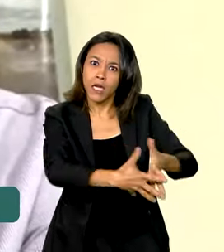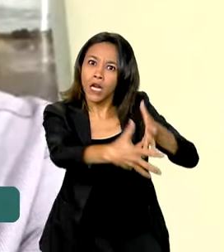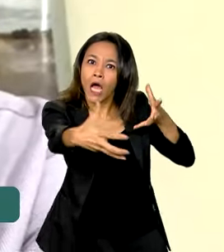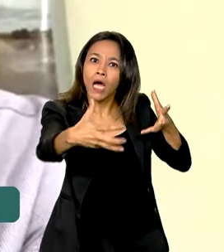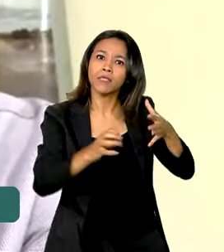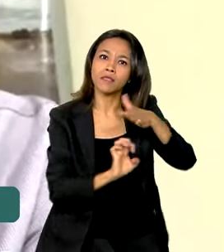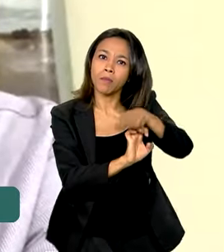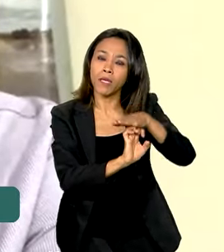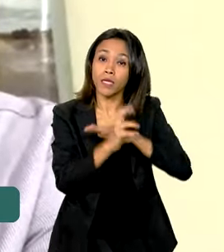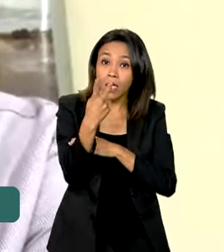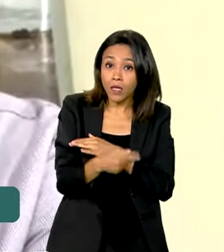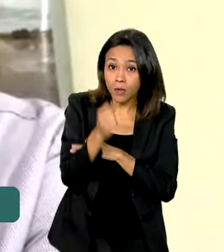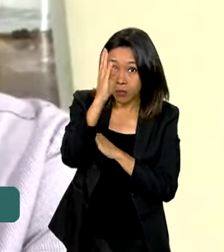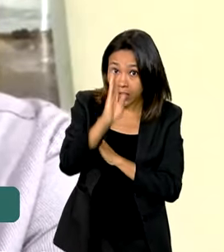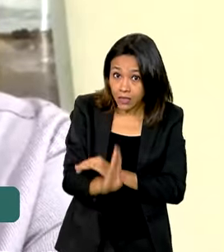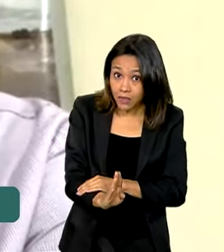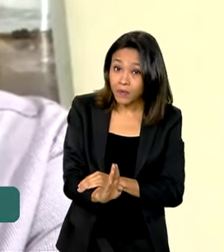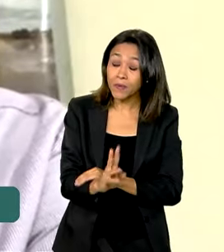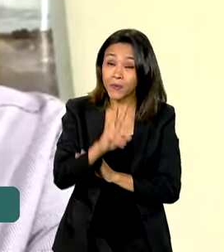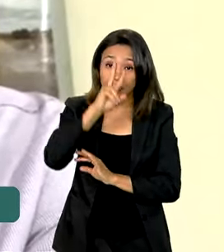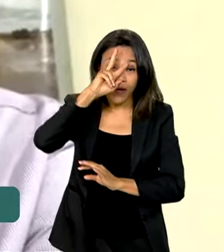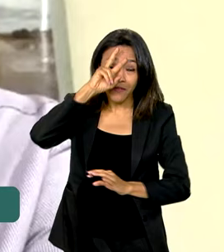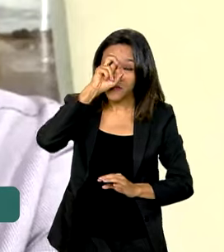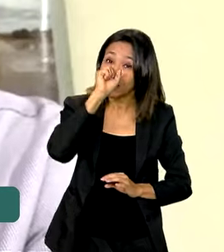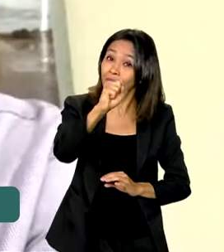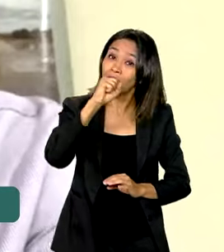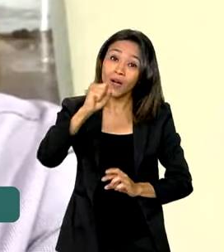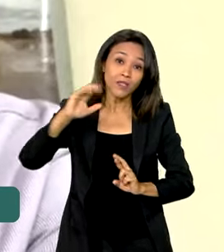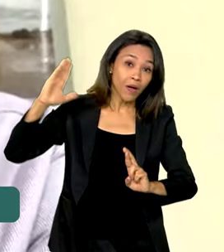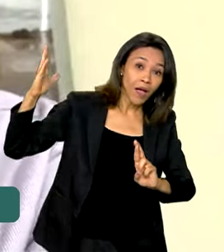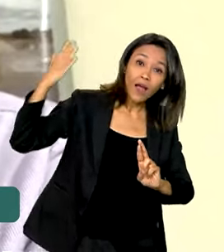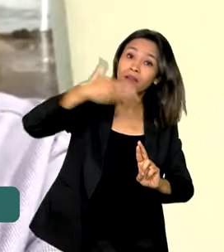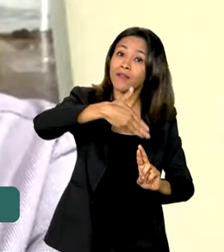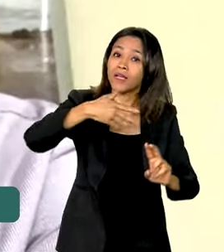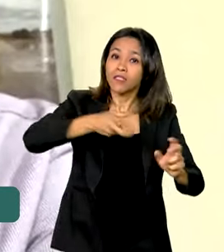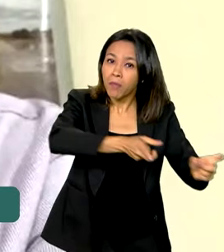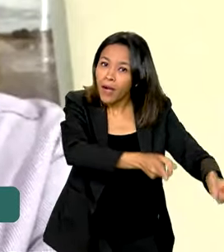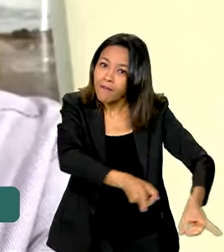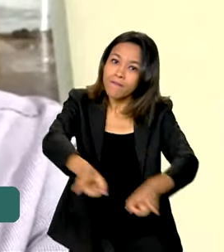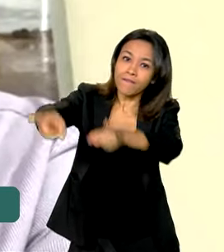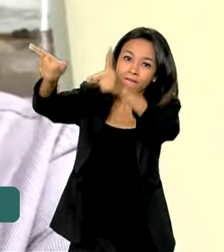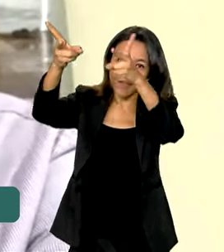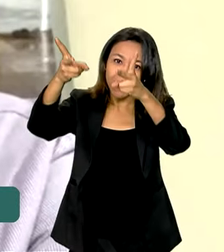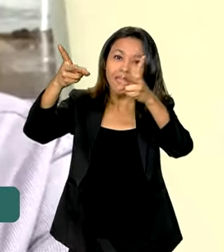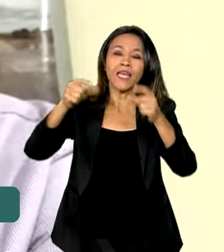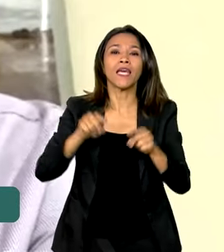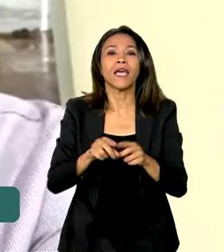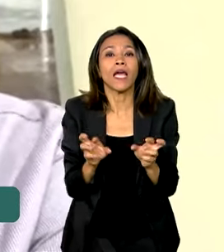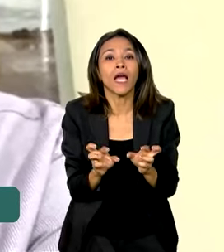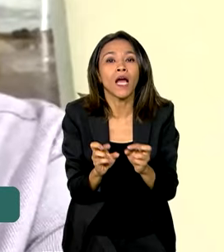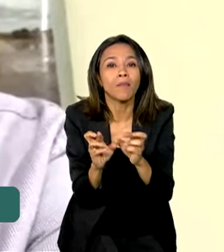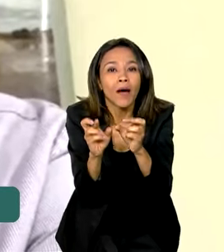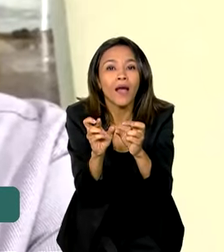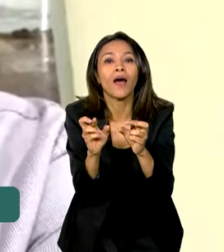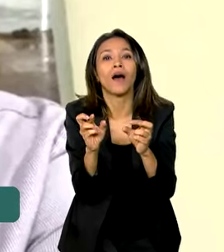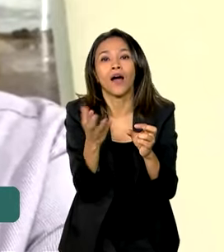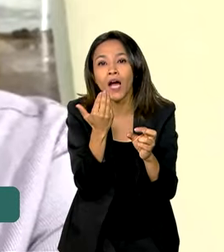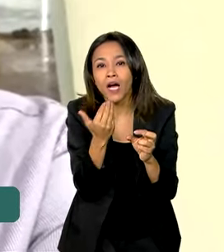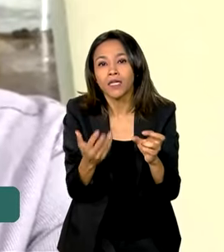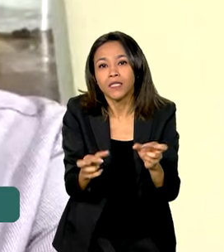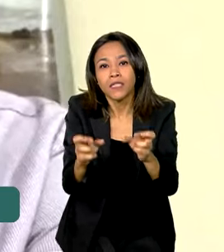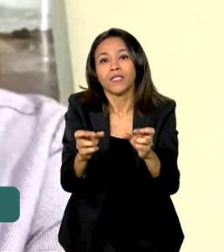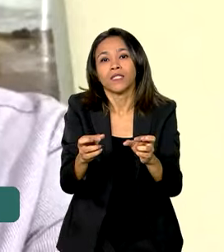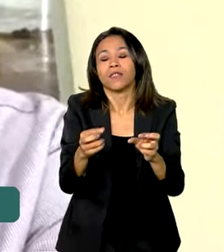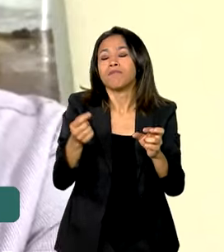Brasil é um forte candidato para ser um dos fornecedores de camarão para a China. Se ela vai continuar crescendo nas